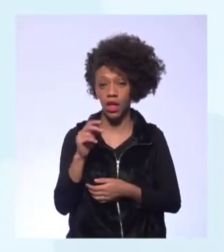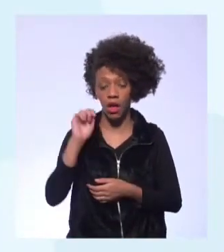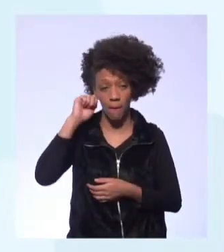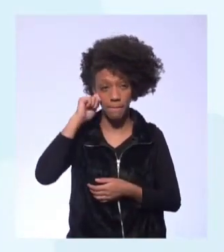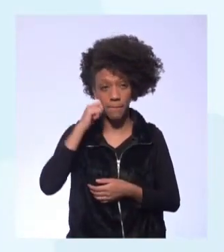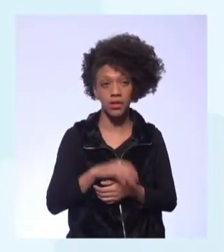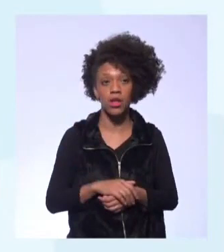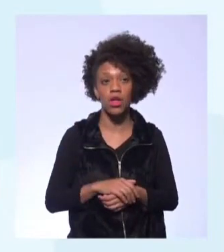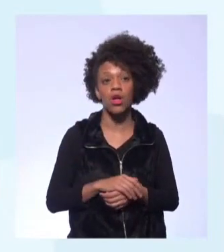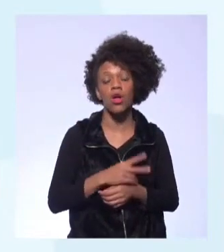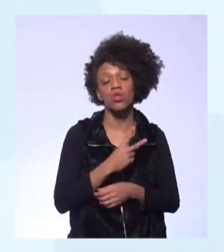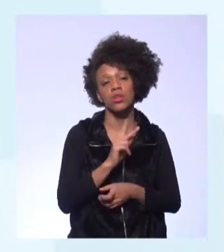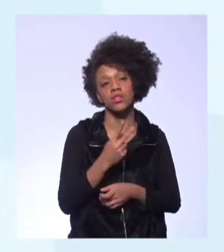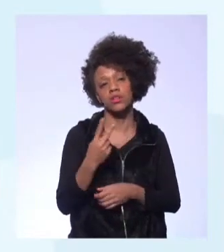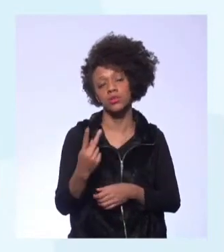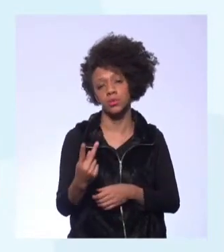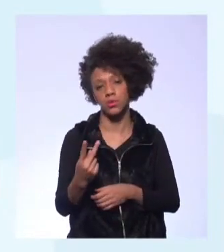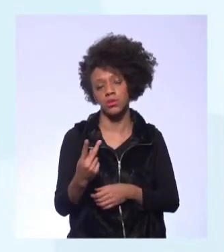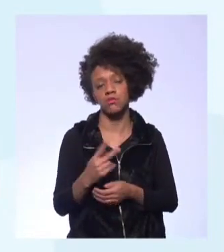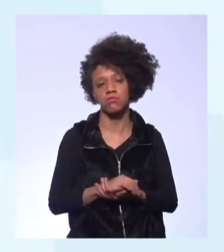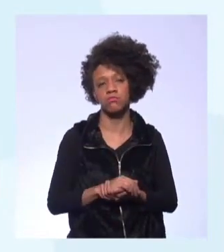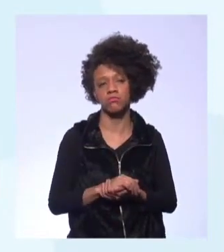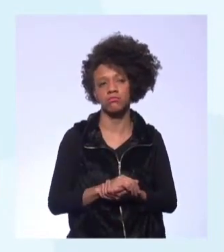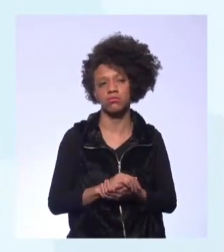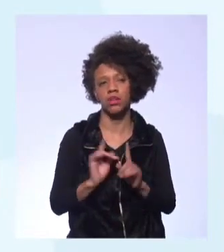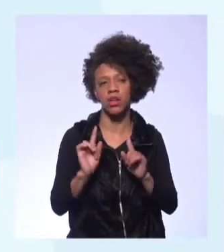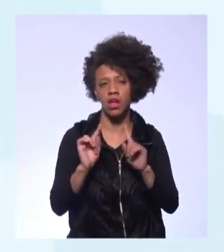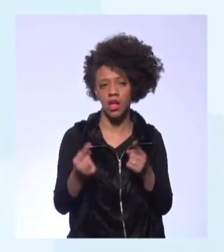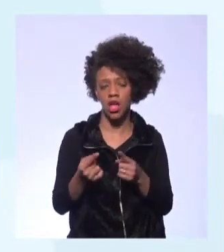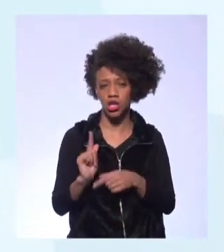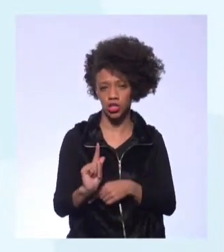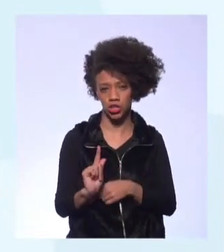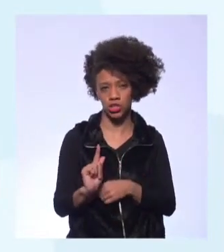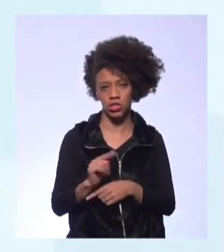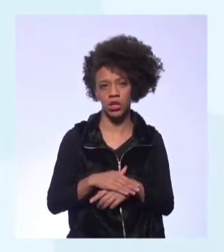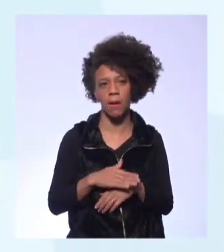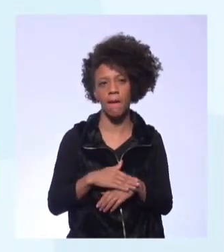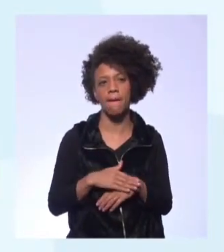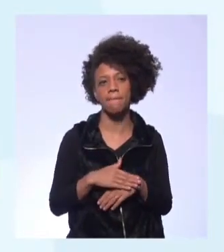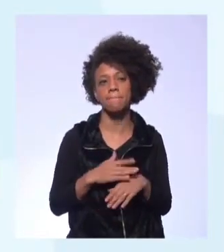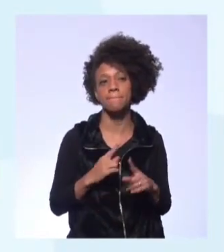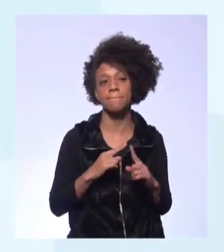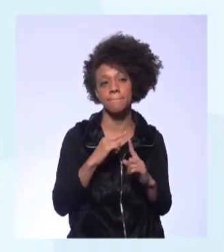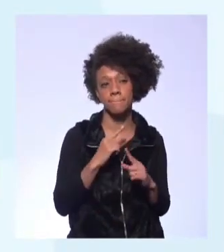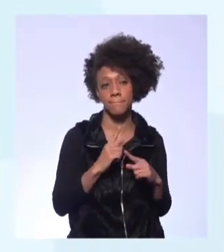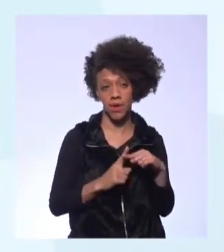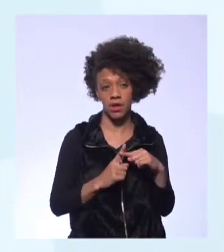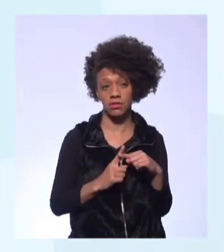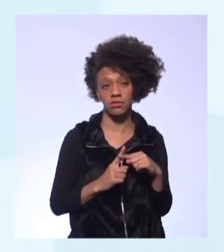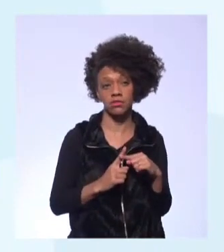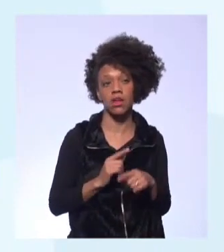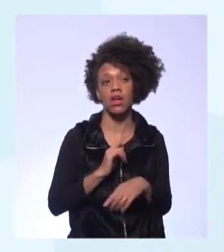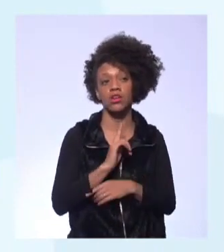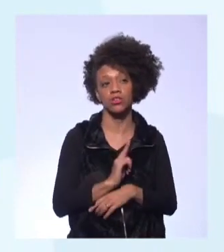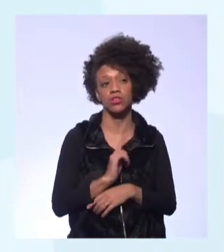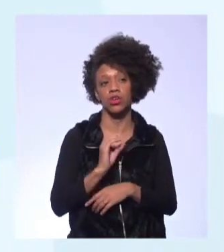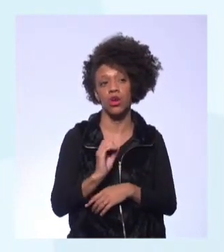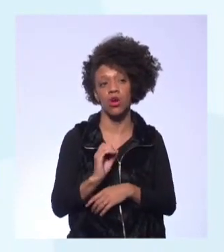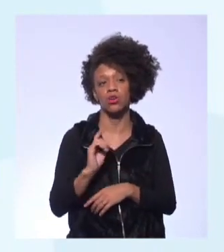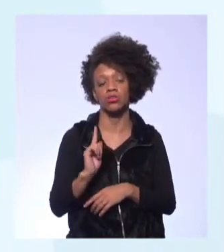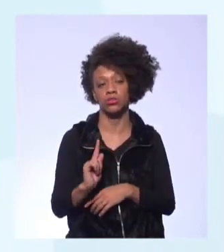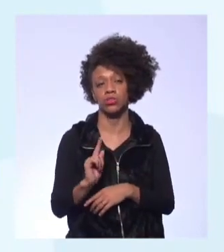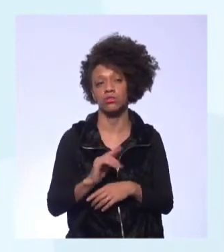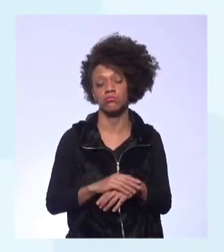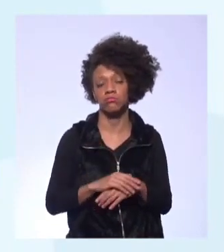tenho 2H2, entre parênteses G, mais O2G, que vai dar